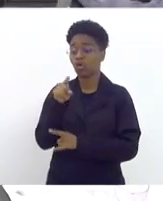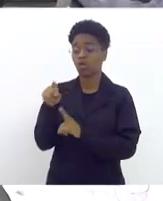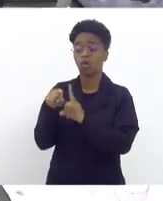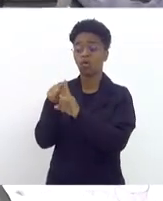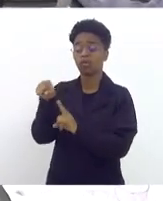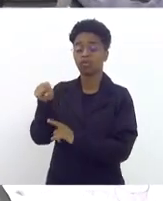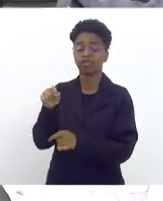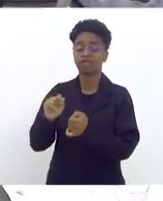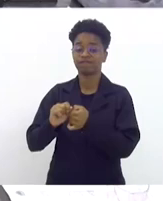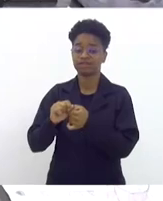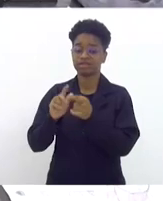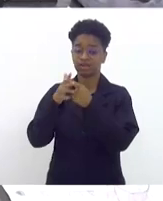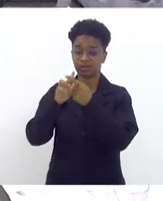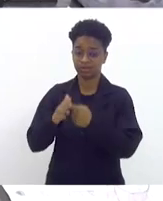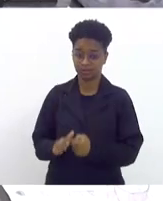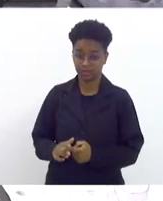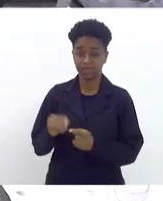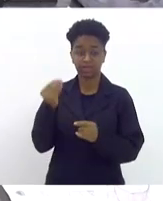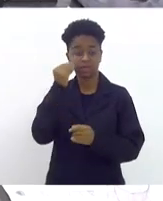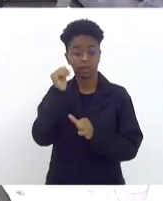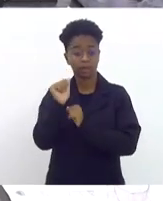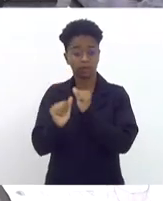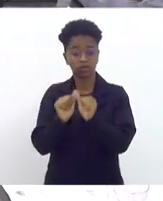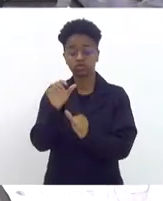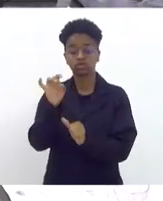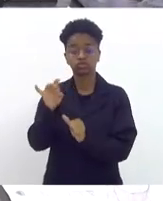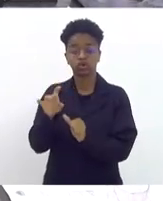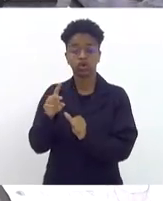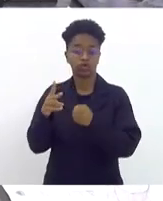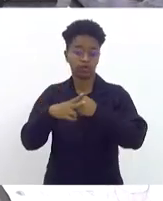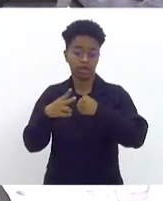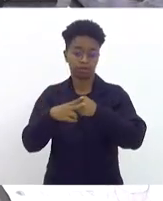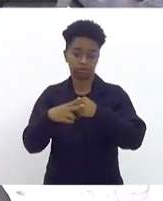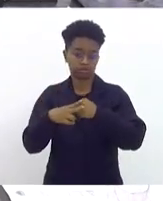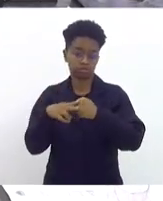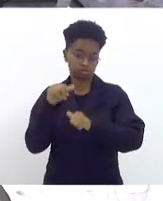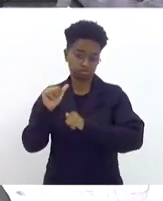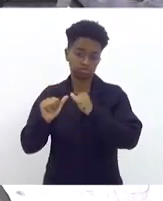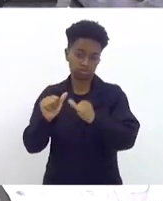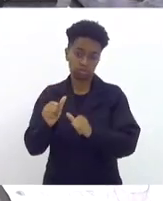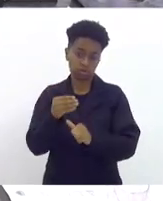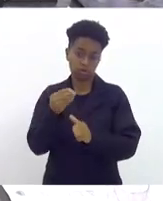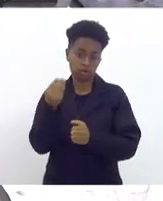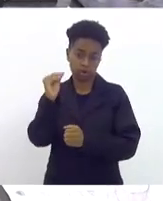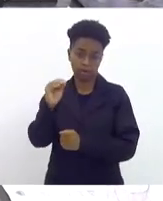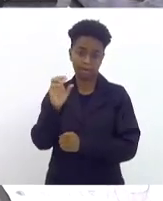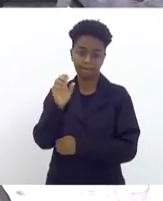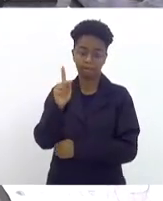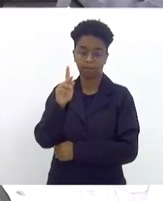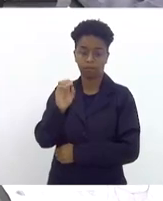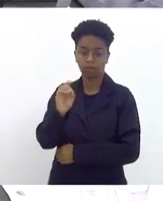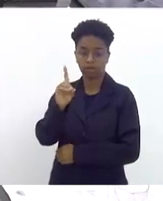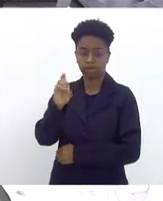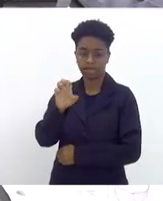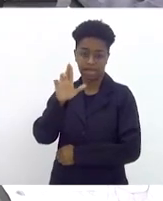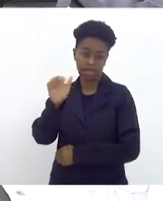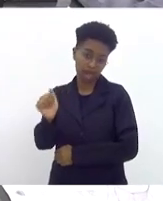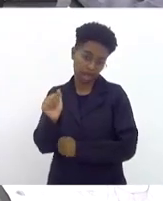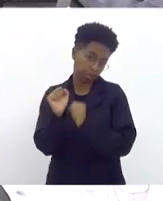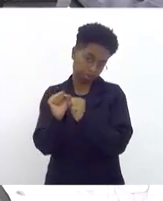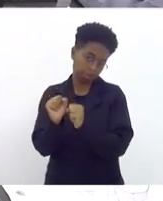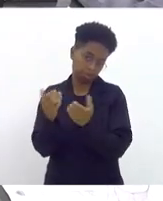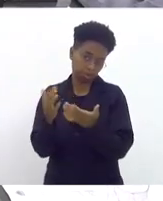fazia essa retificação de transformar só a questão verbal para poderá e dar um